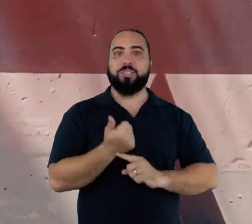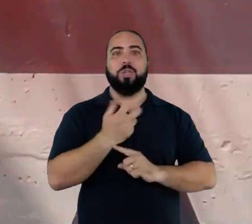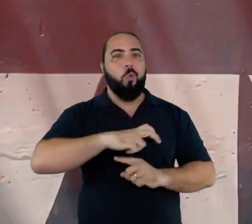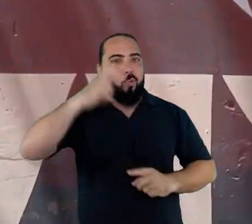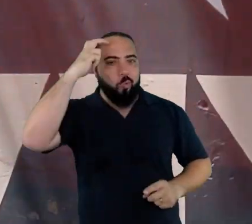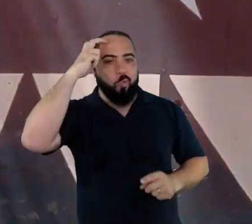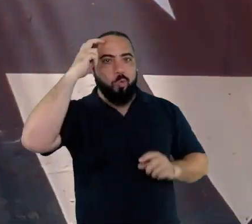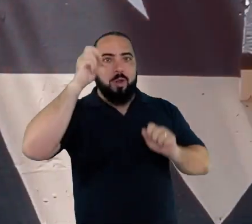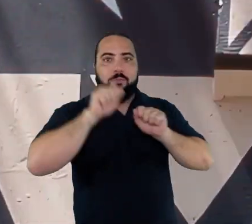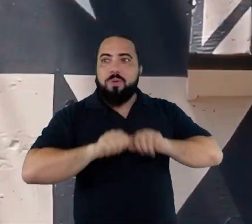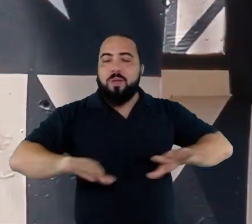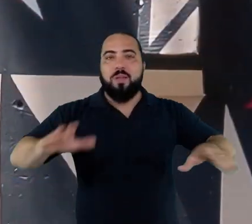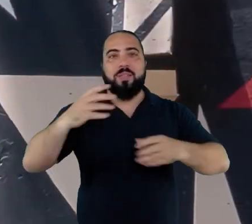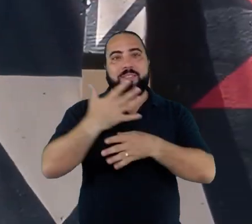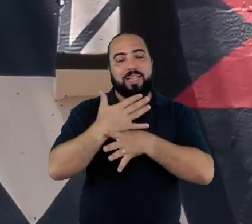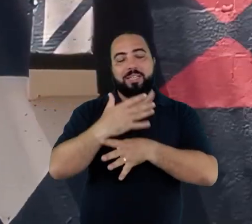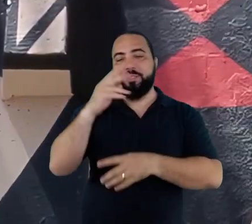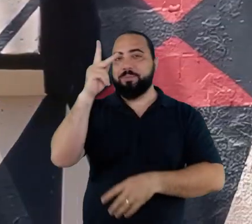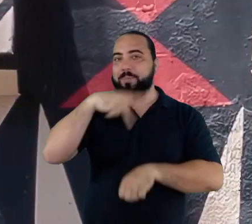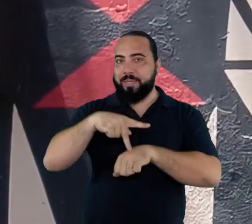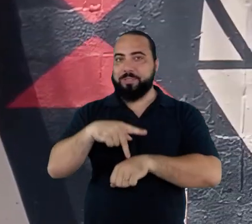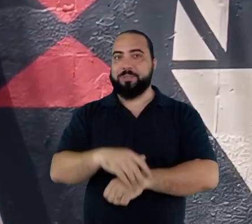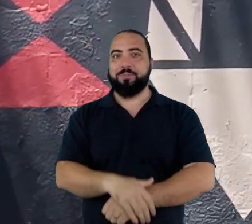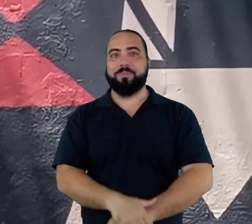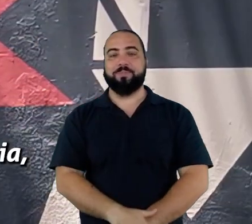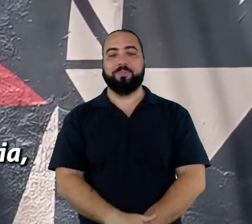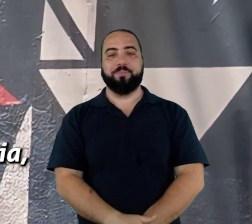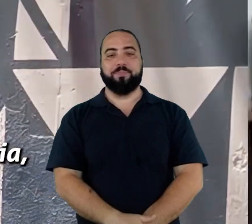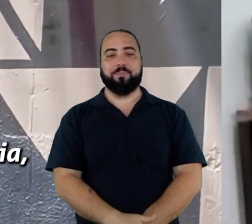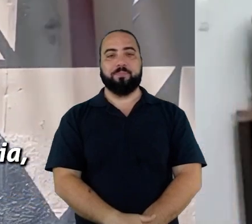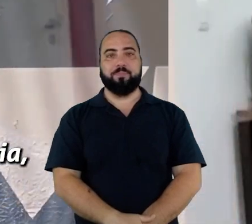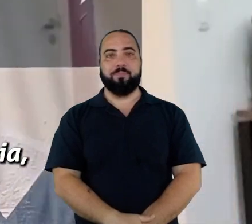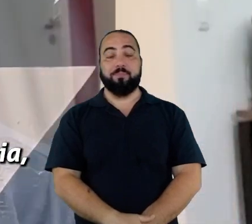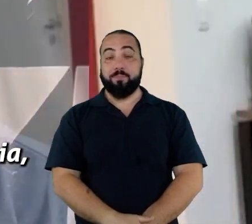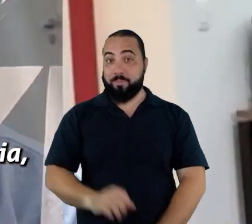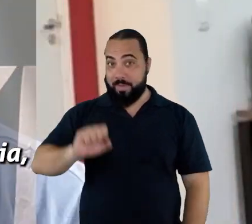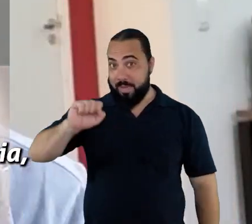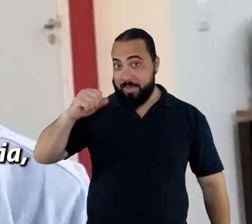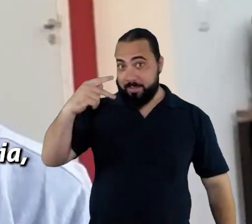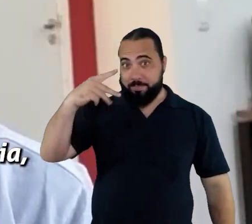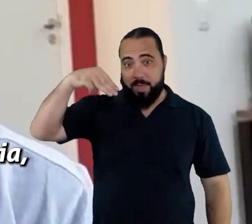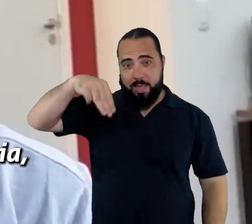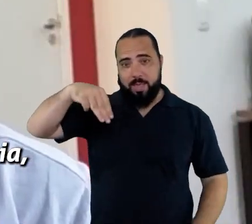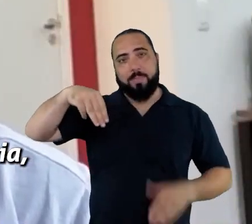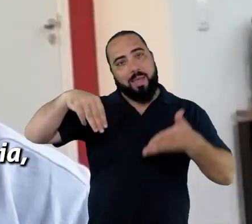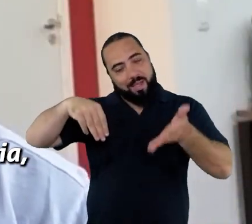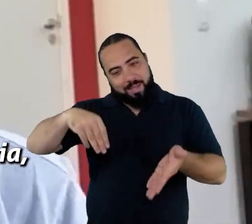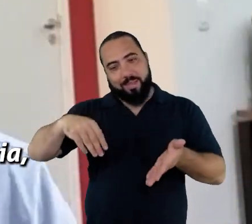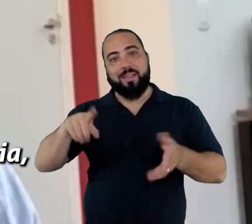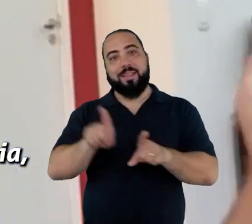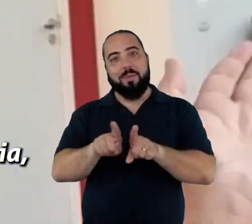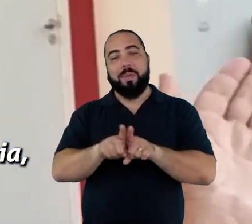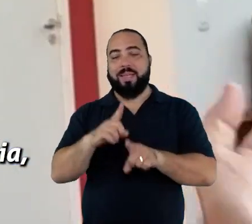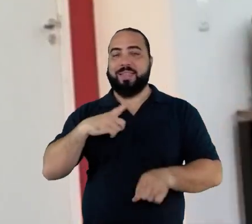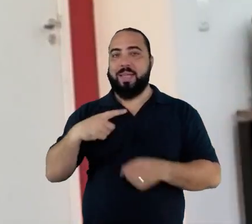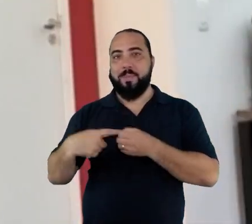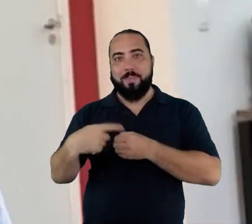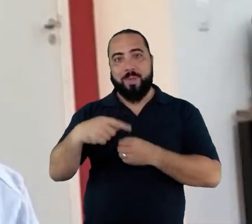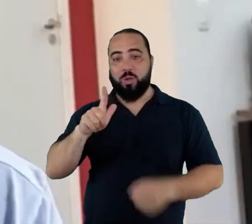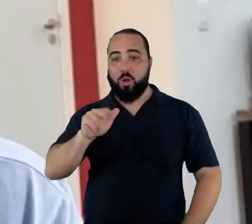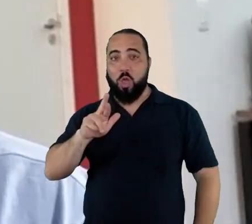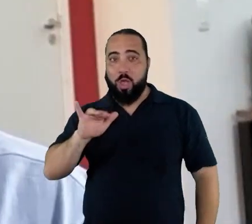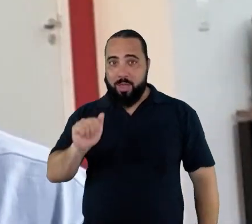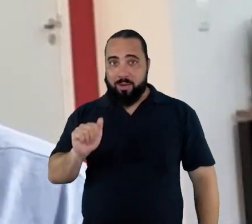pela cidade, pelo país. No muro, detalhes da pintura. A SPM está aqui no bairro da Glória, exatamente na Vila Moré, onde